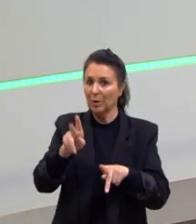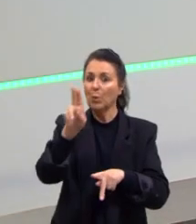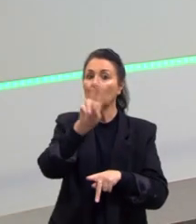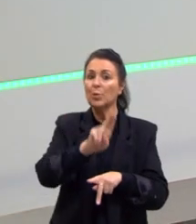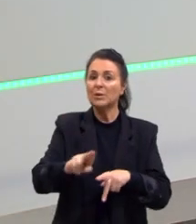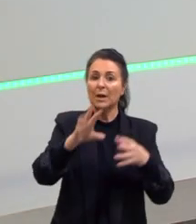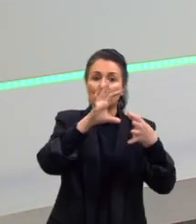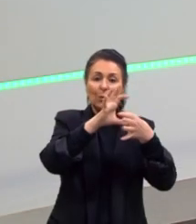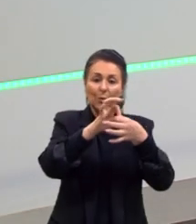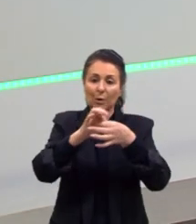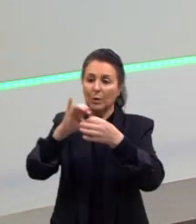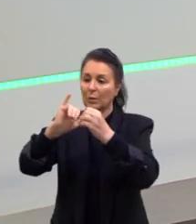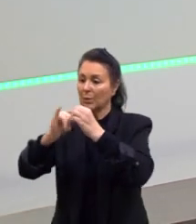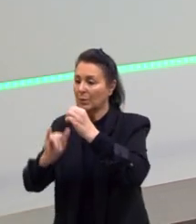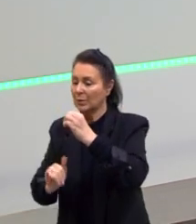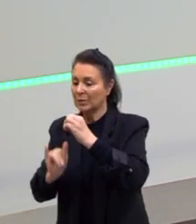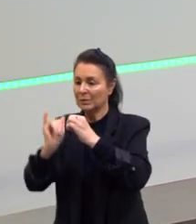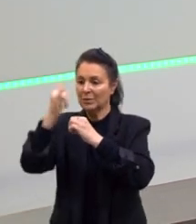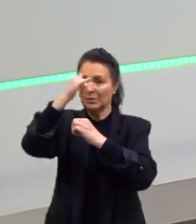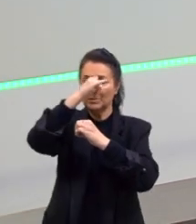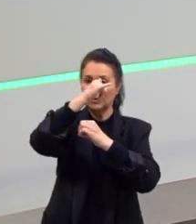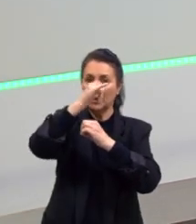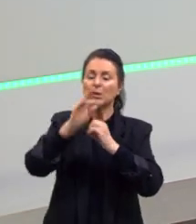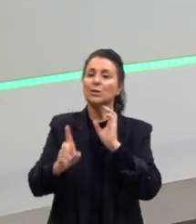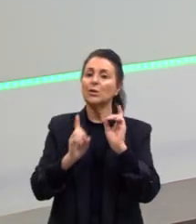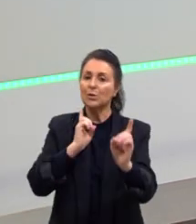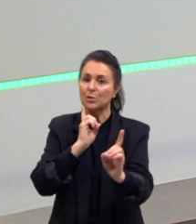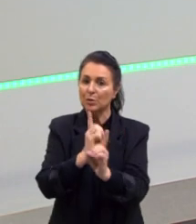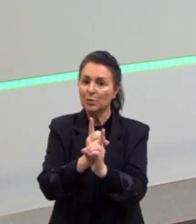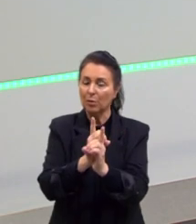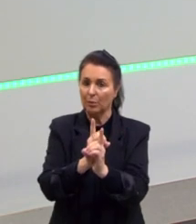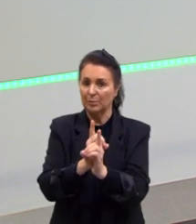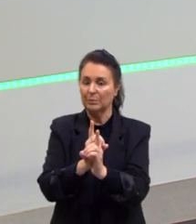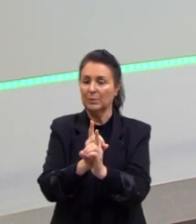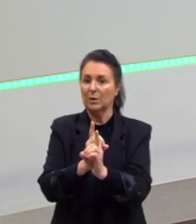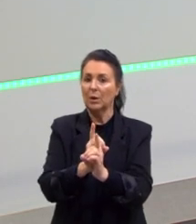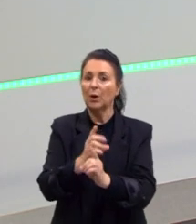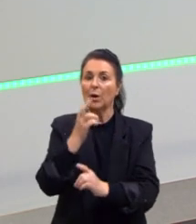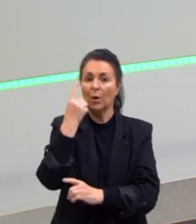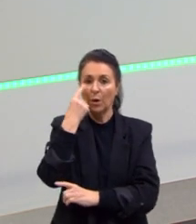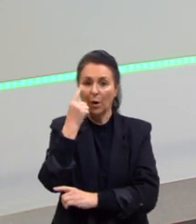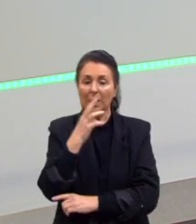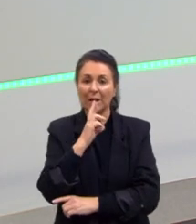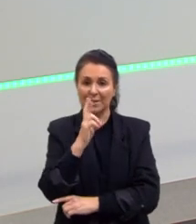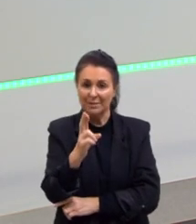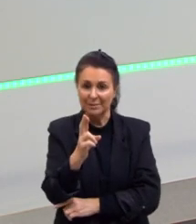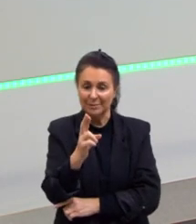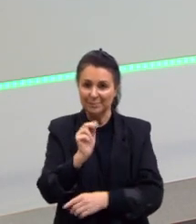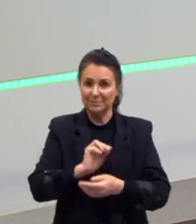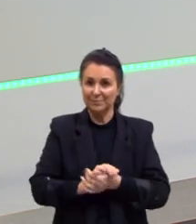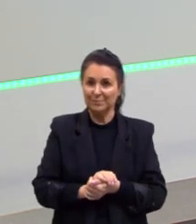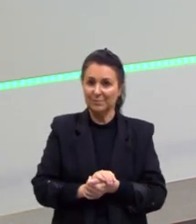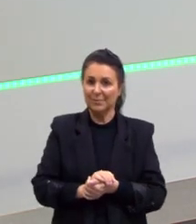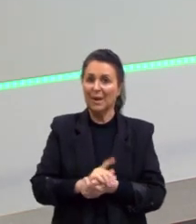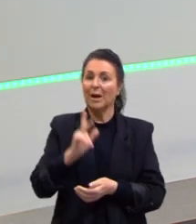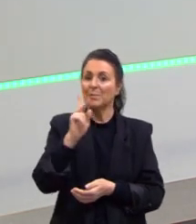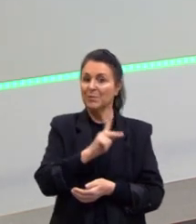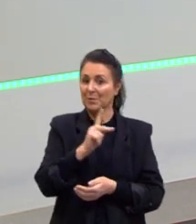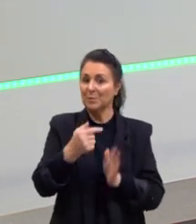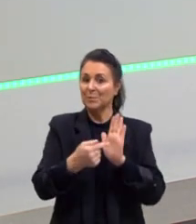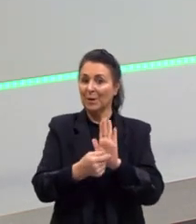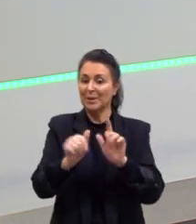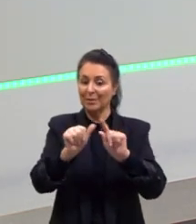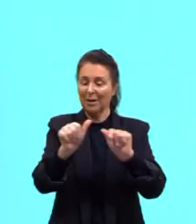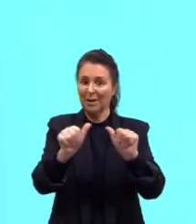eletrólise a gente também descobre quem é mas eu sei que podia ter respondido bem rapidinho Só Para conhecimento popular é que eu trouxe a